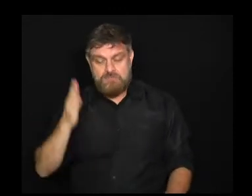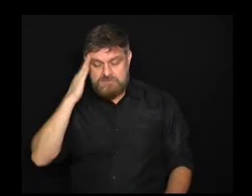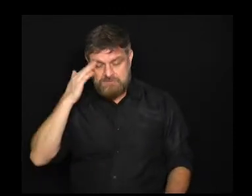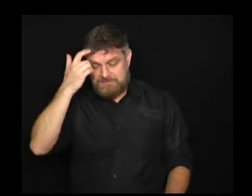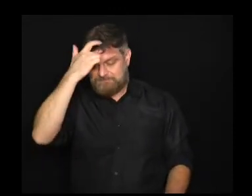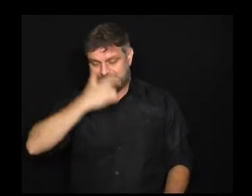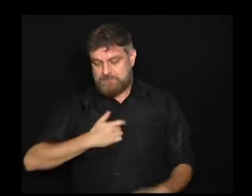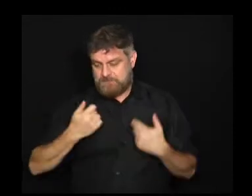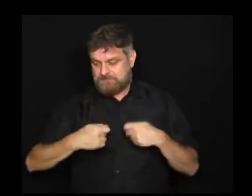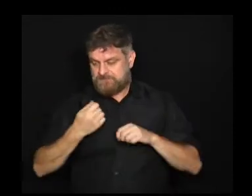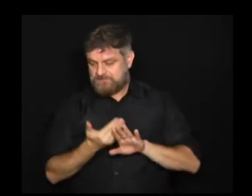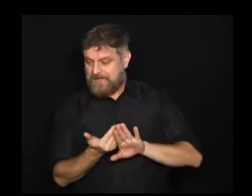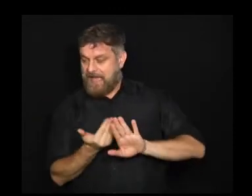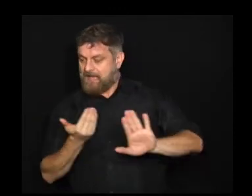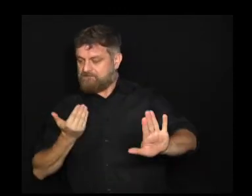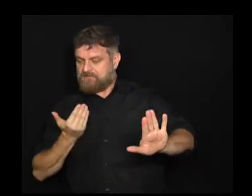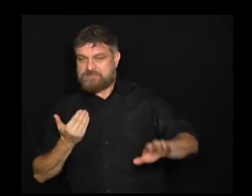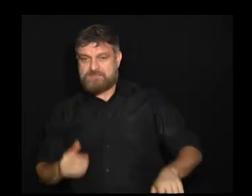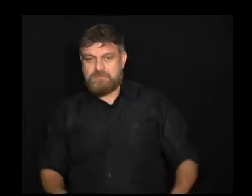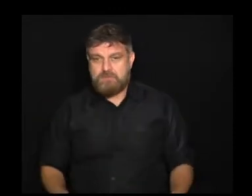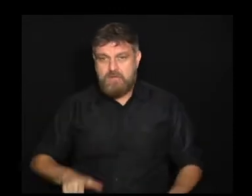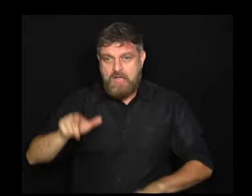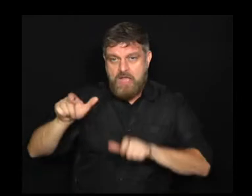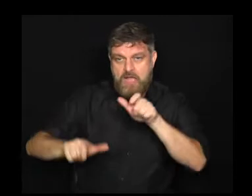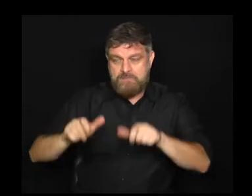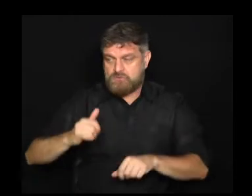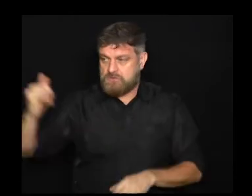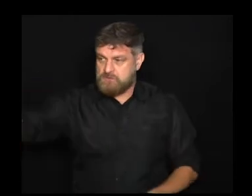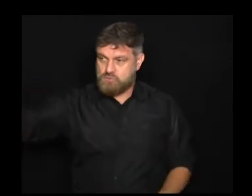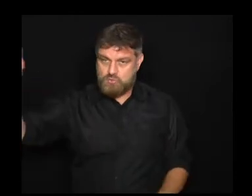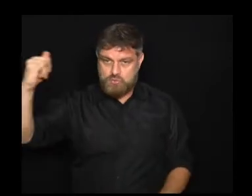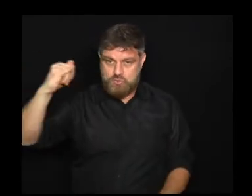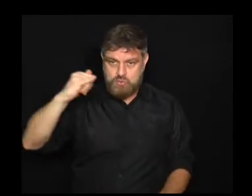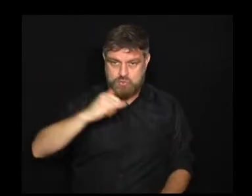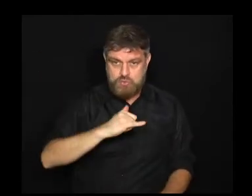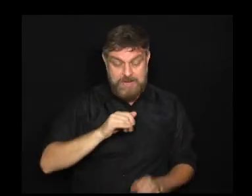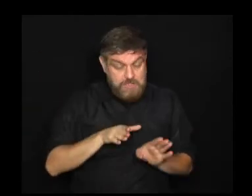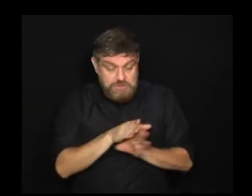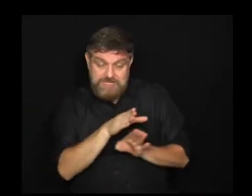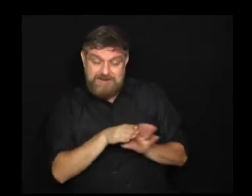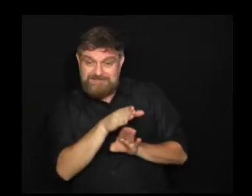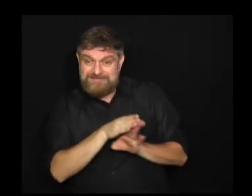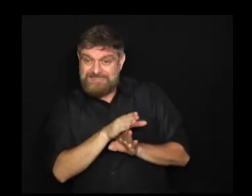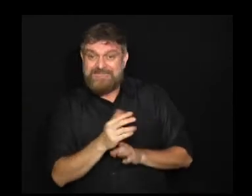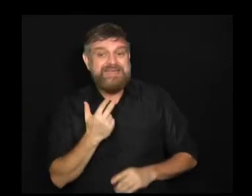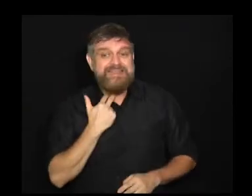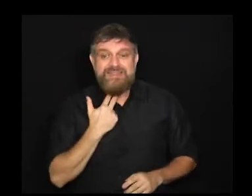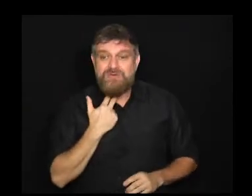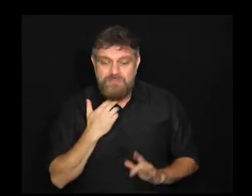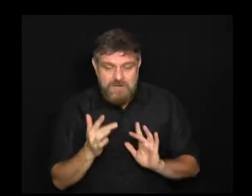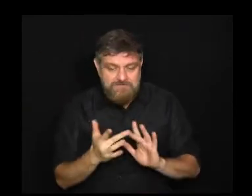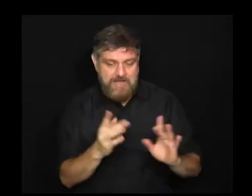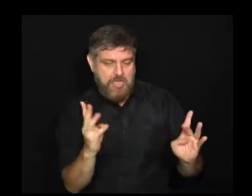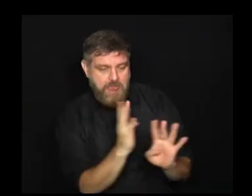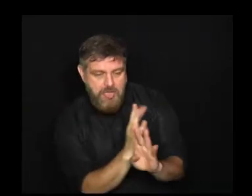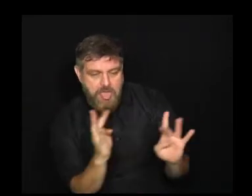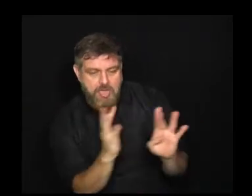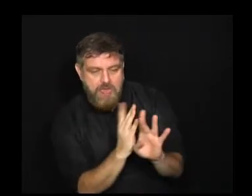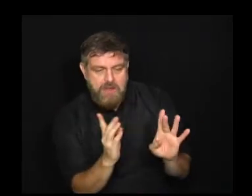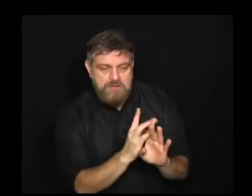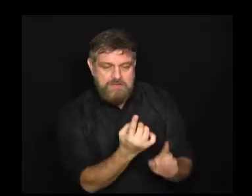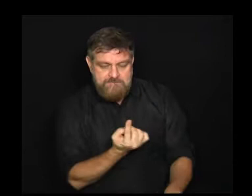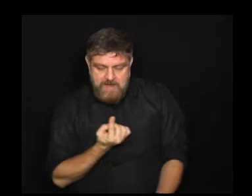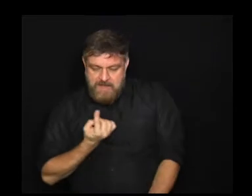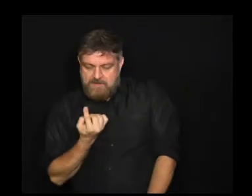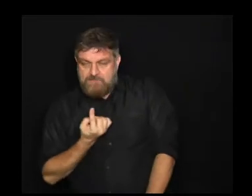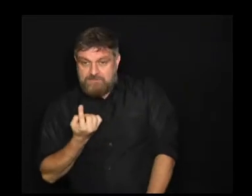temos obrigatoriedade de quarentena para quem veio da China, mas a gente sugere fortemente que ele se afaste voluntariamente e faça trabalhos